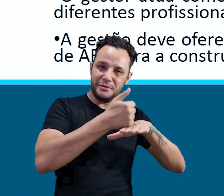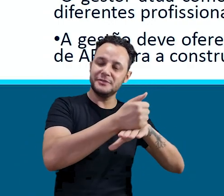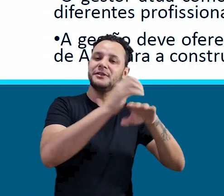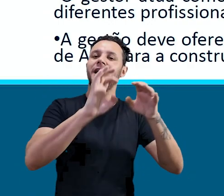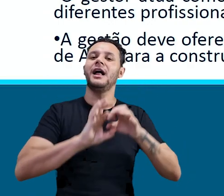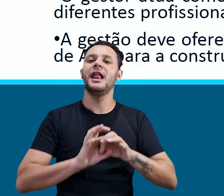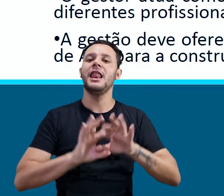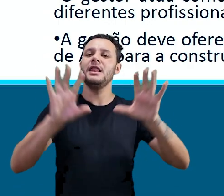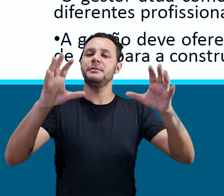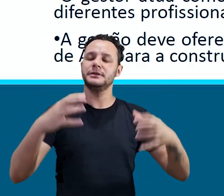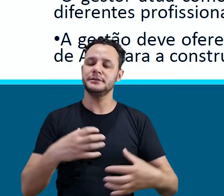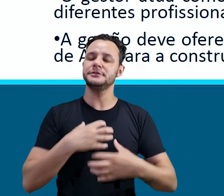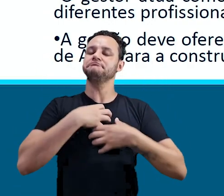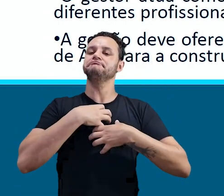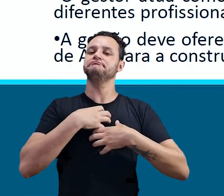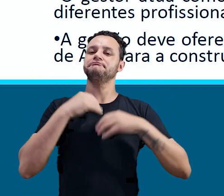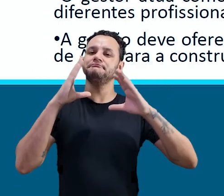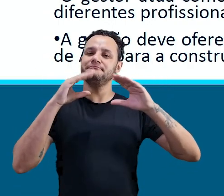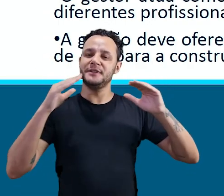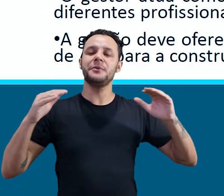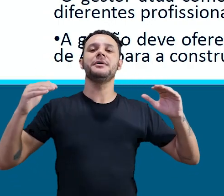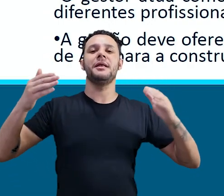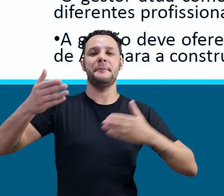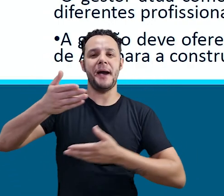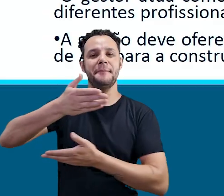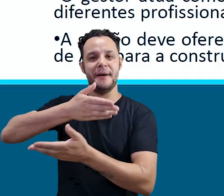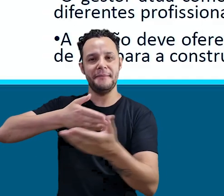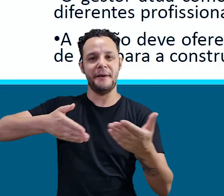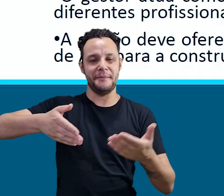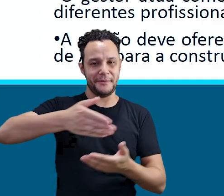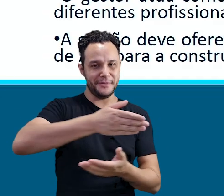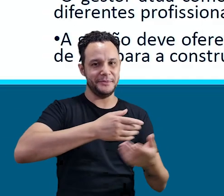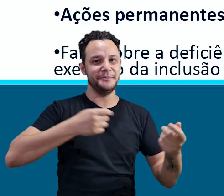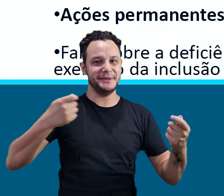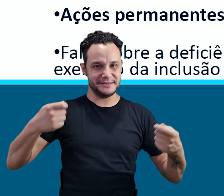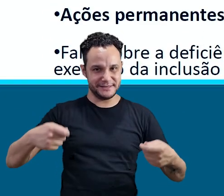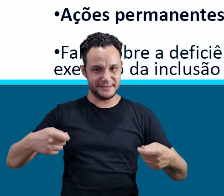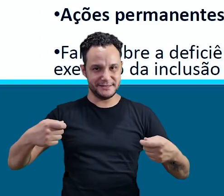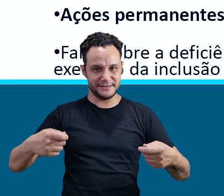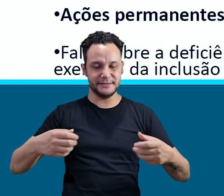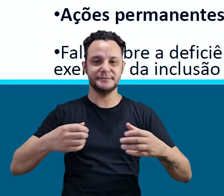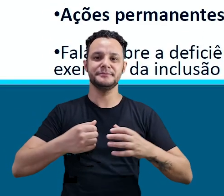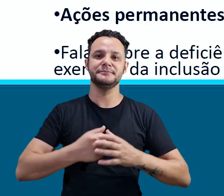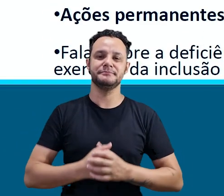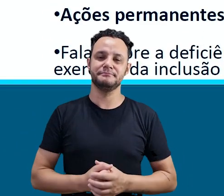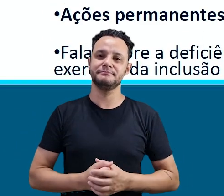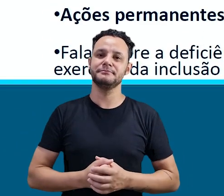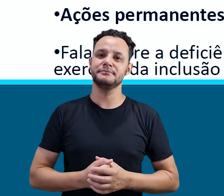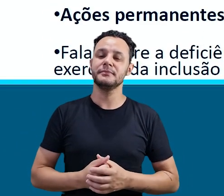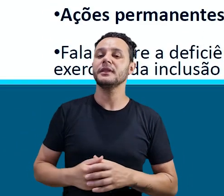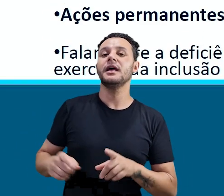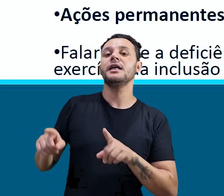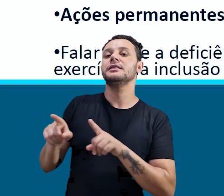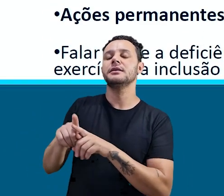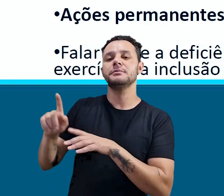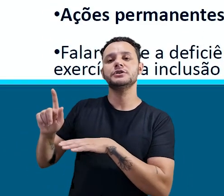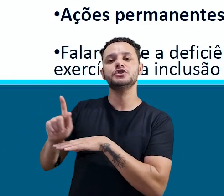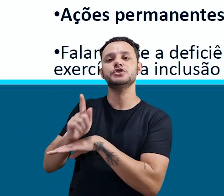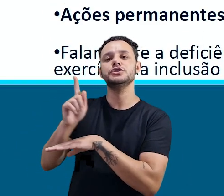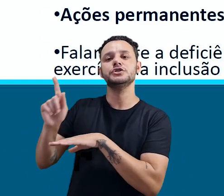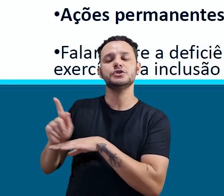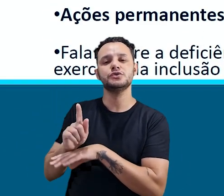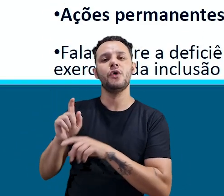liberdade para que essas coisas fluam e isso é fundamental, a mediação do gestor com a equipe. O que mais que o gestor pode